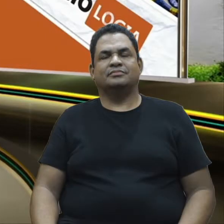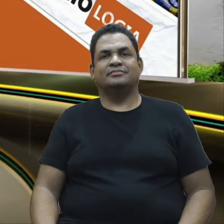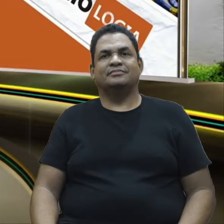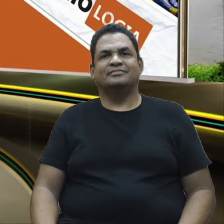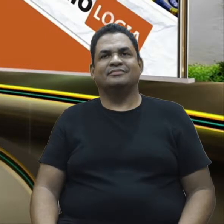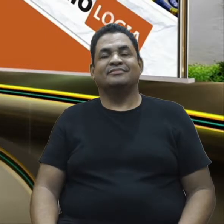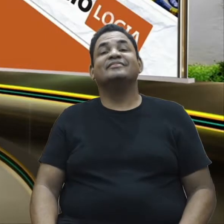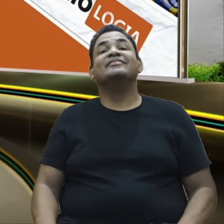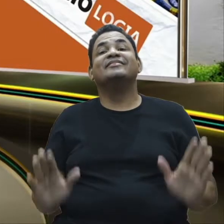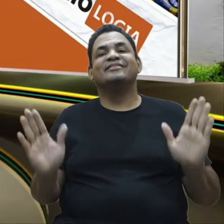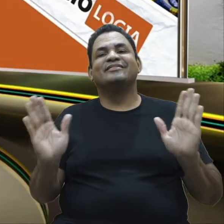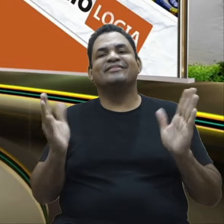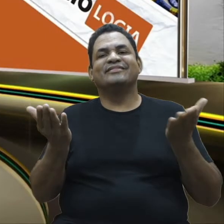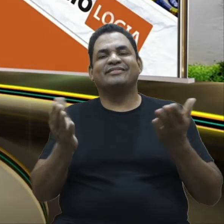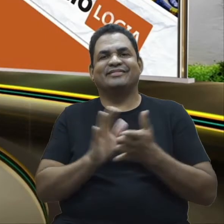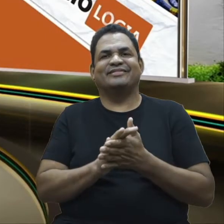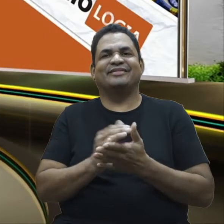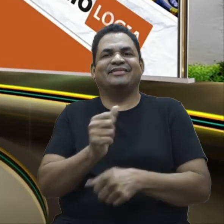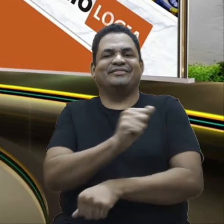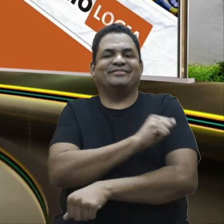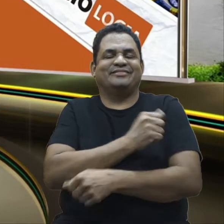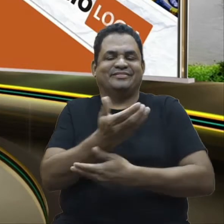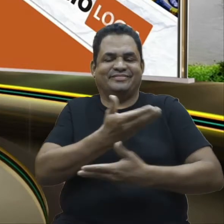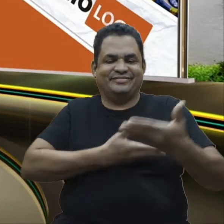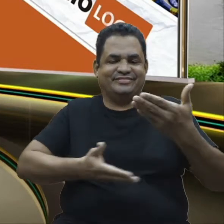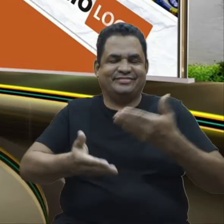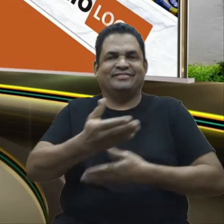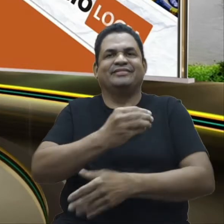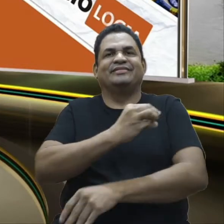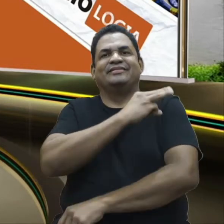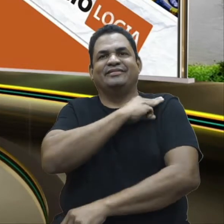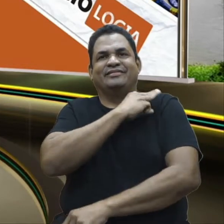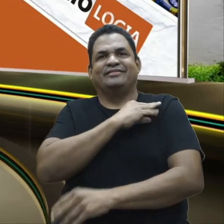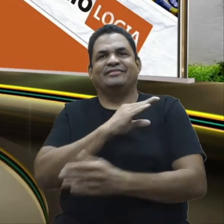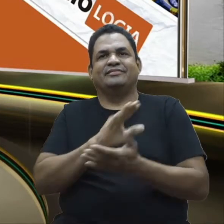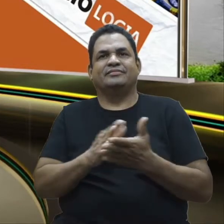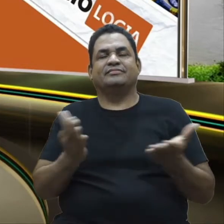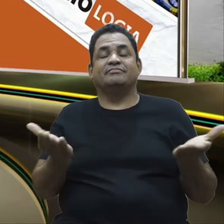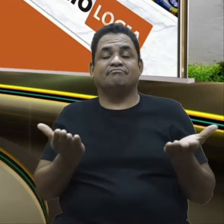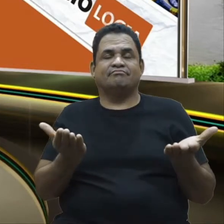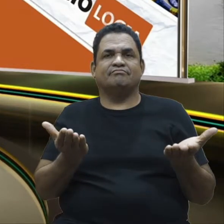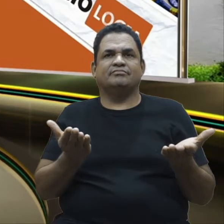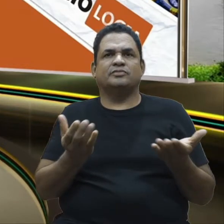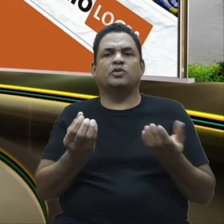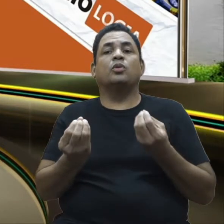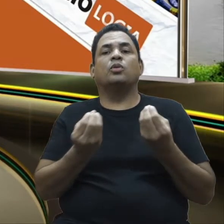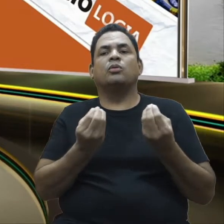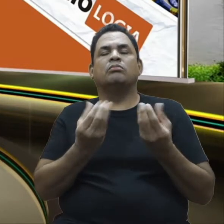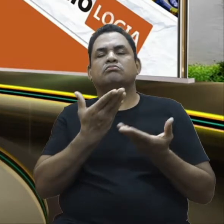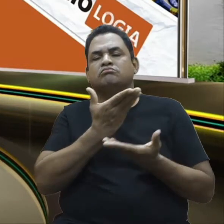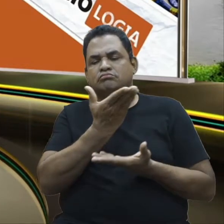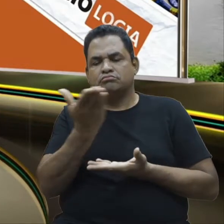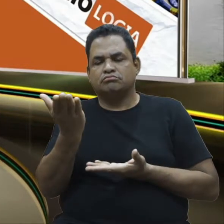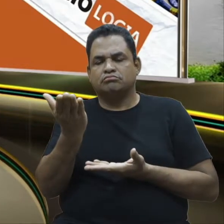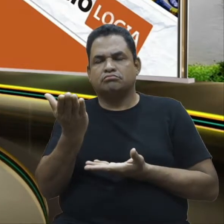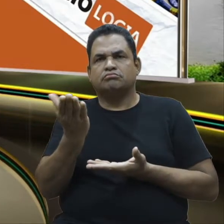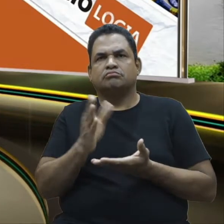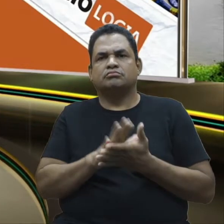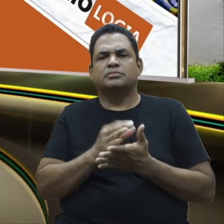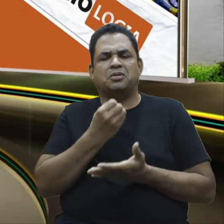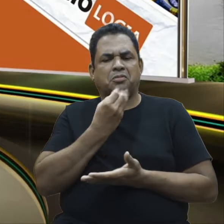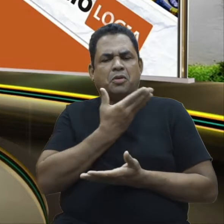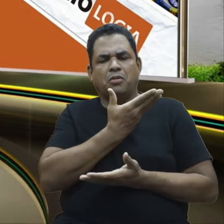E aí, galerinha da mediação, terceirão, pessoal, como é que vocês estão aí? Estão bem?